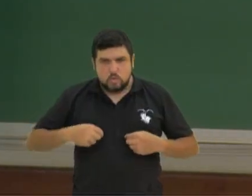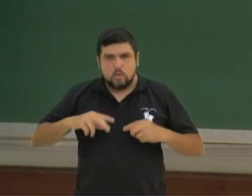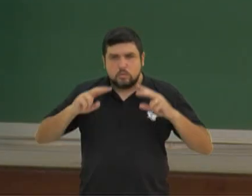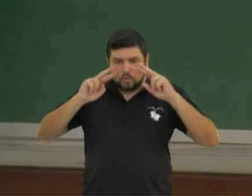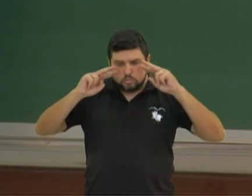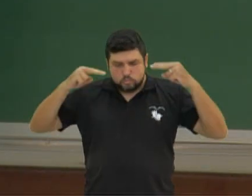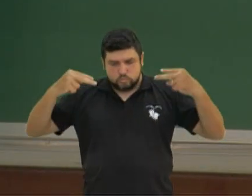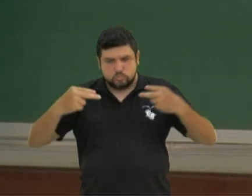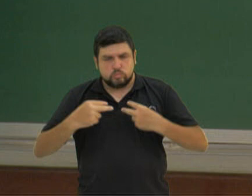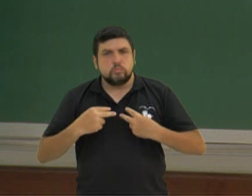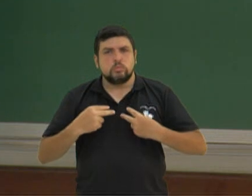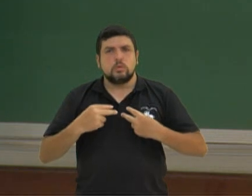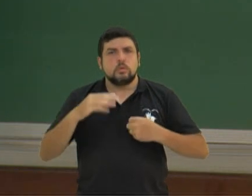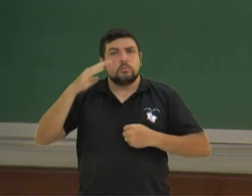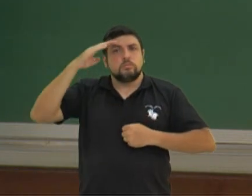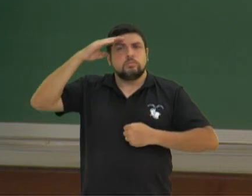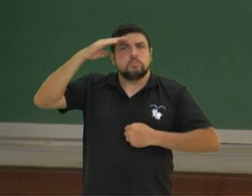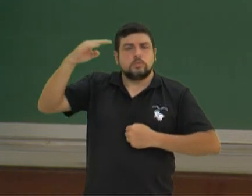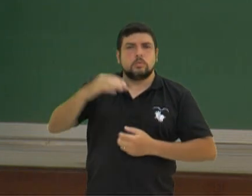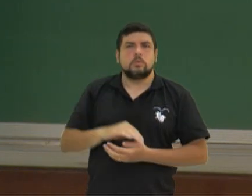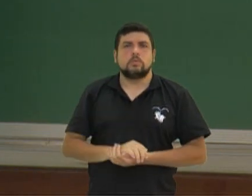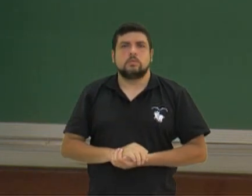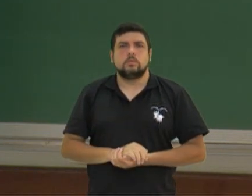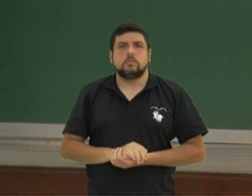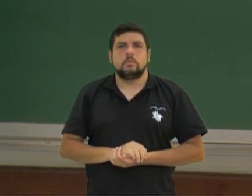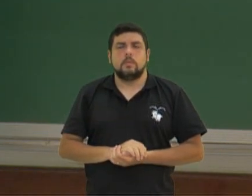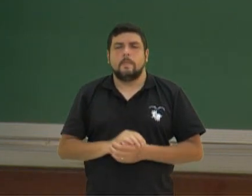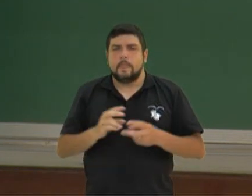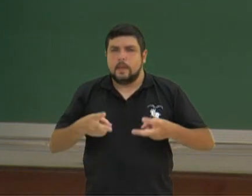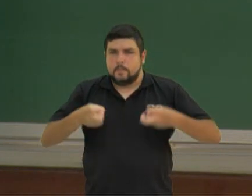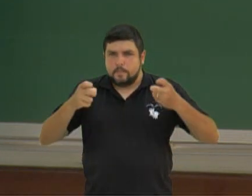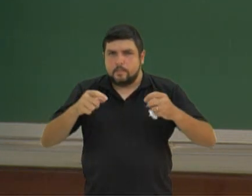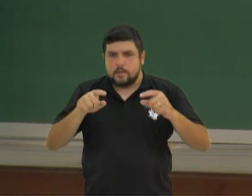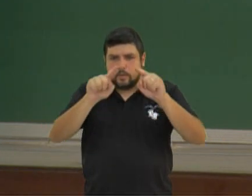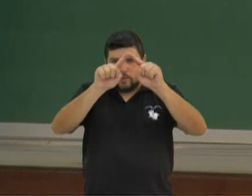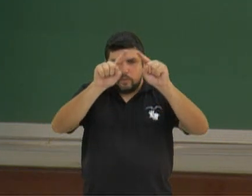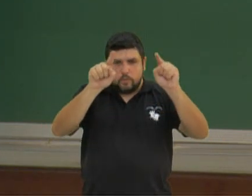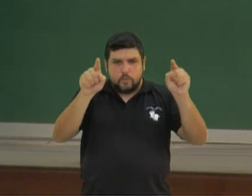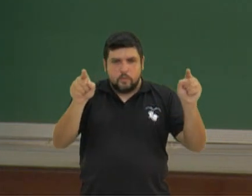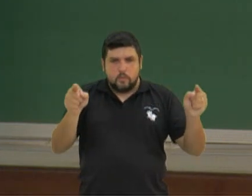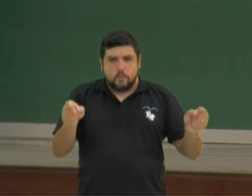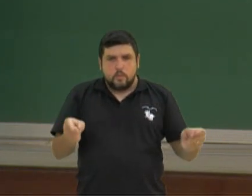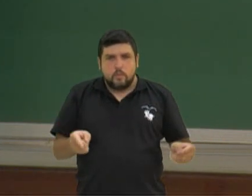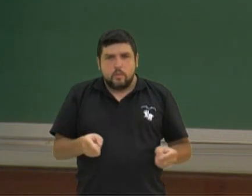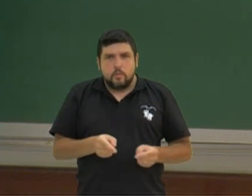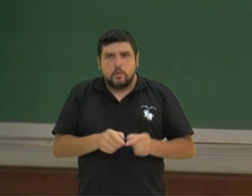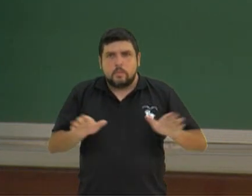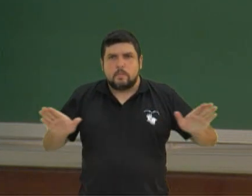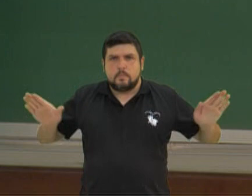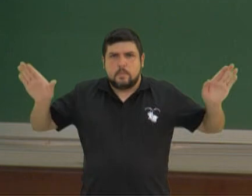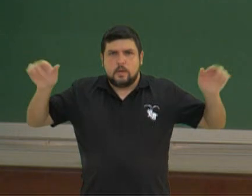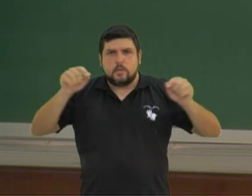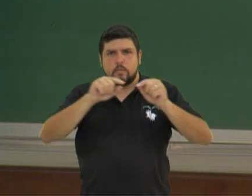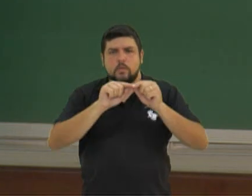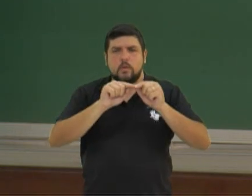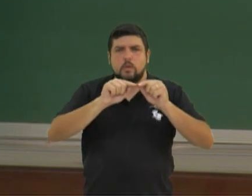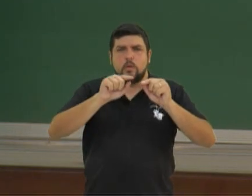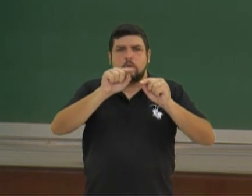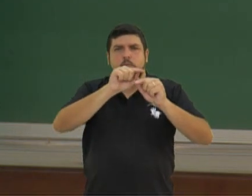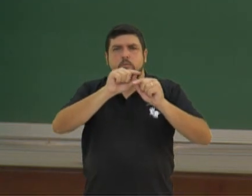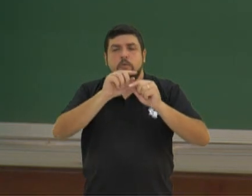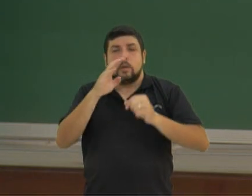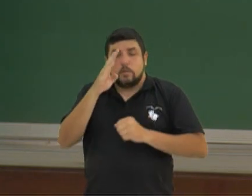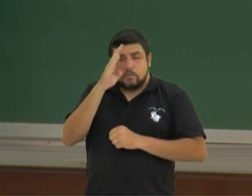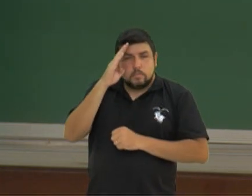as coisas. Notem que ele, em meio ao universo, é o homem que é o centro de todas as coisas